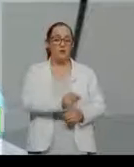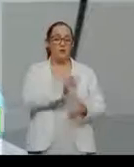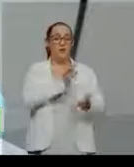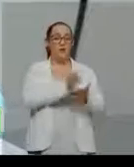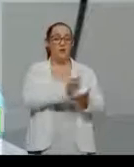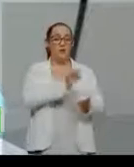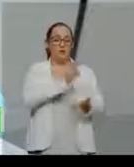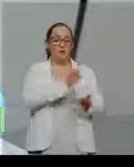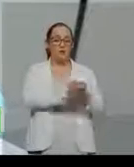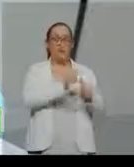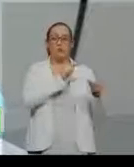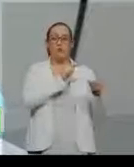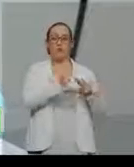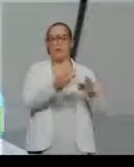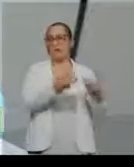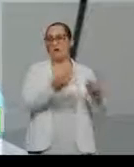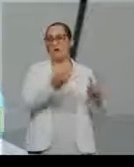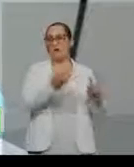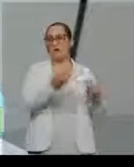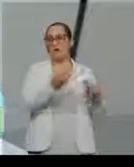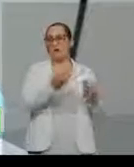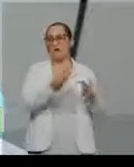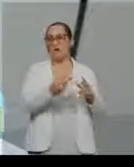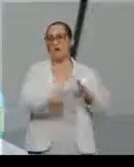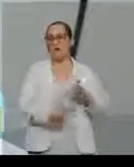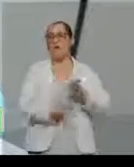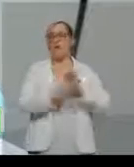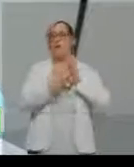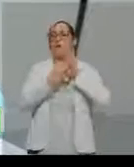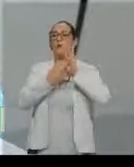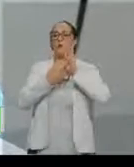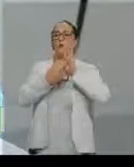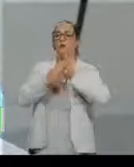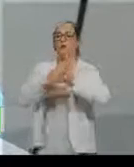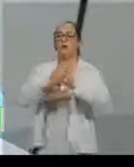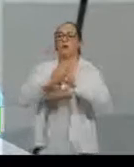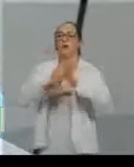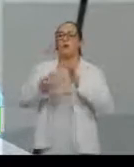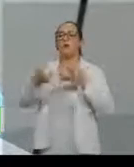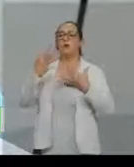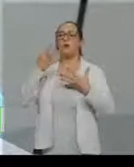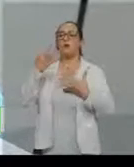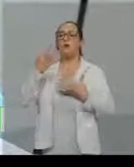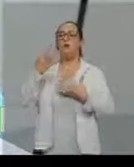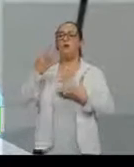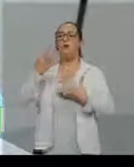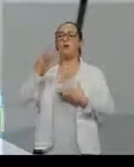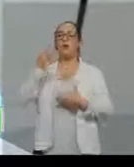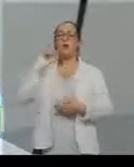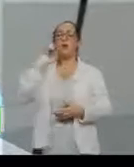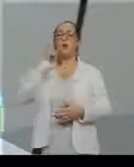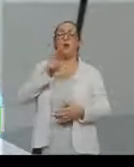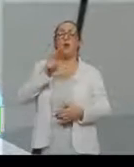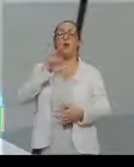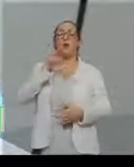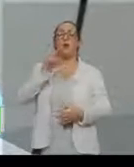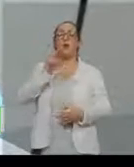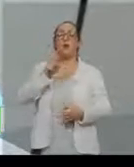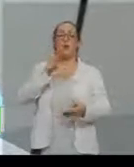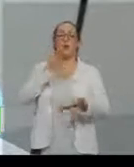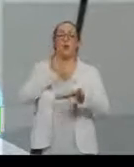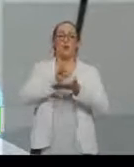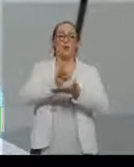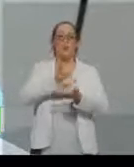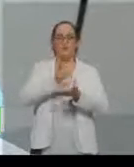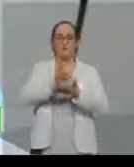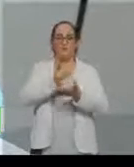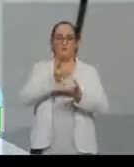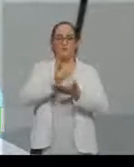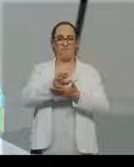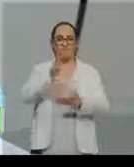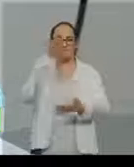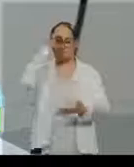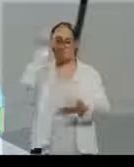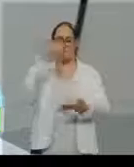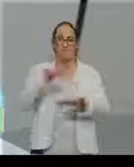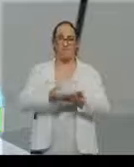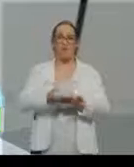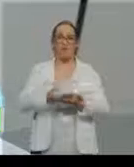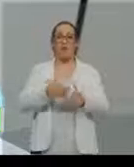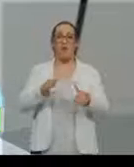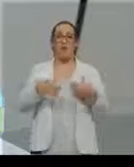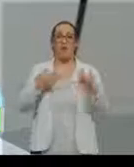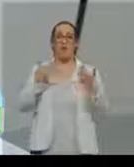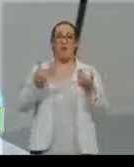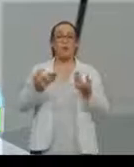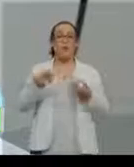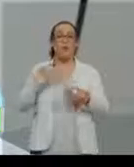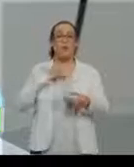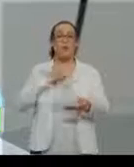no mesmo trabalho, que mostrava, né, que conseguia permanecer, que era de confiança. E aí até associava o caráter do